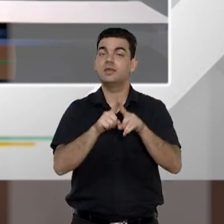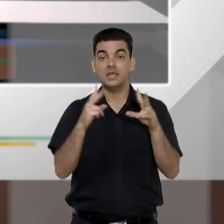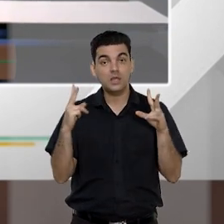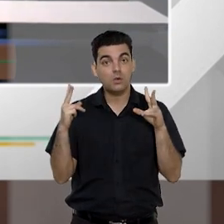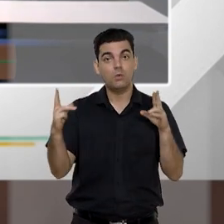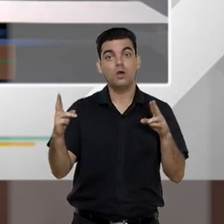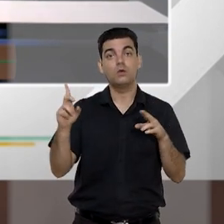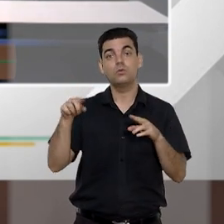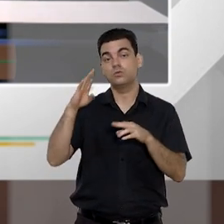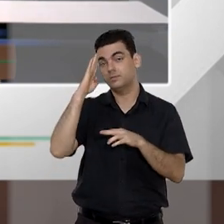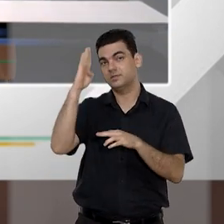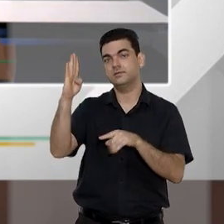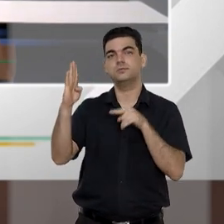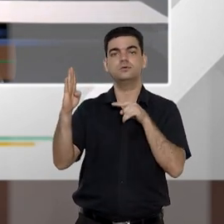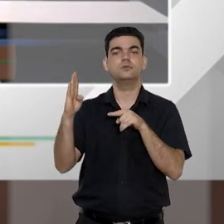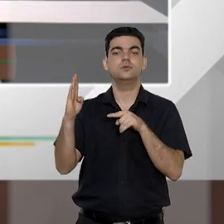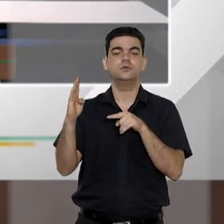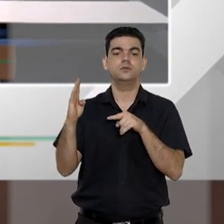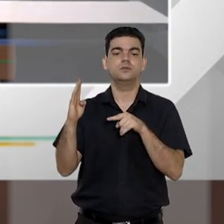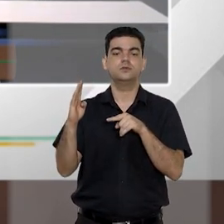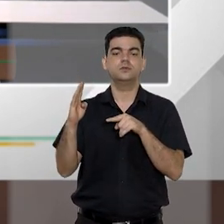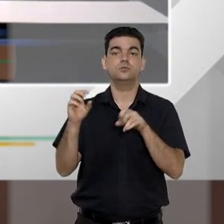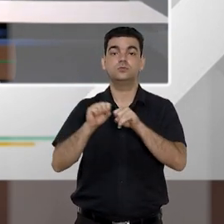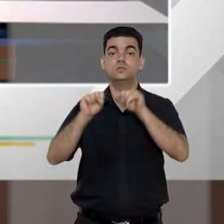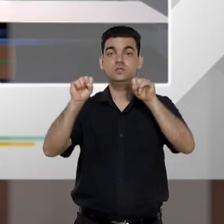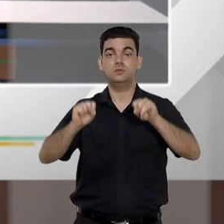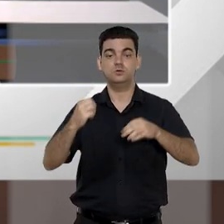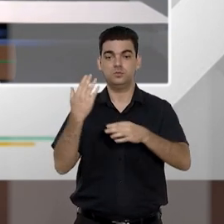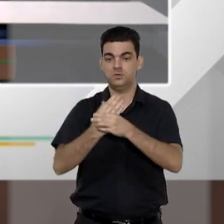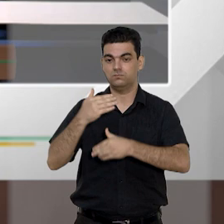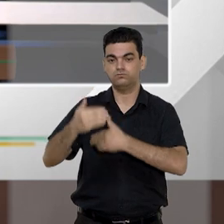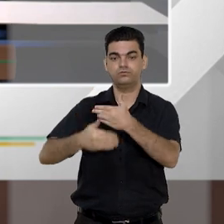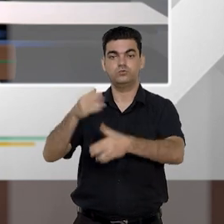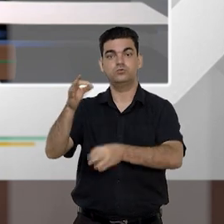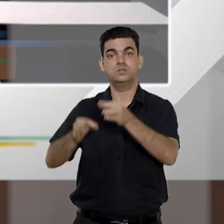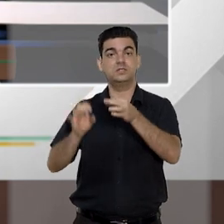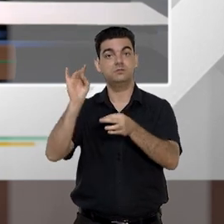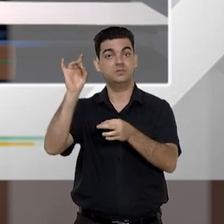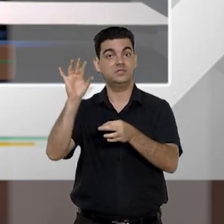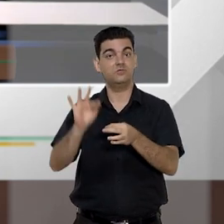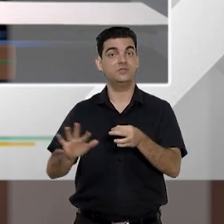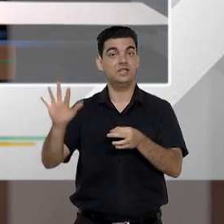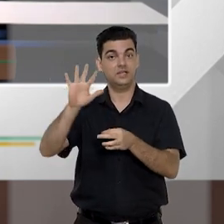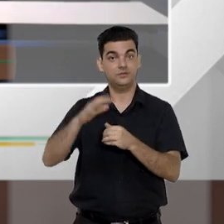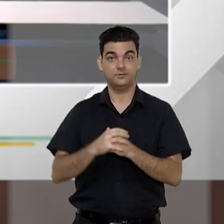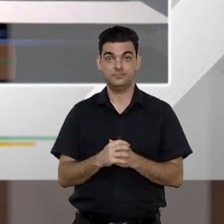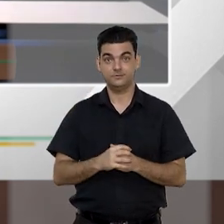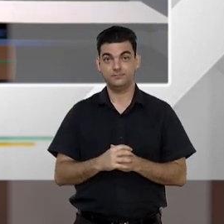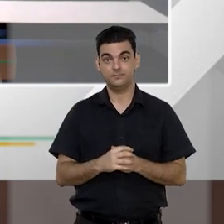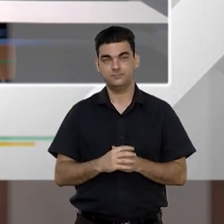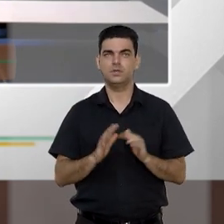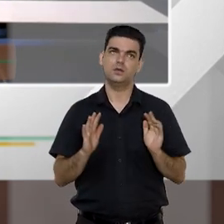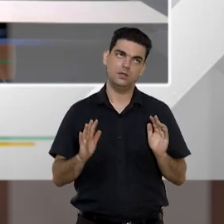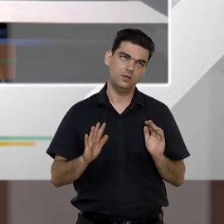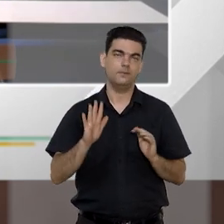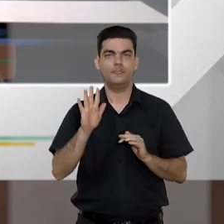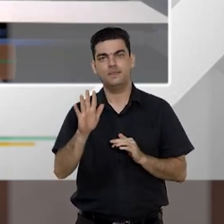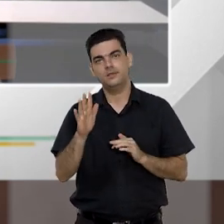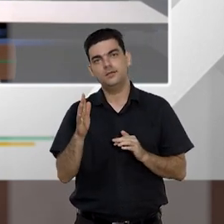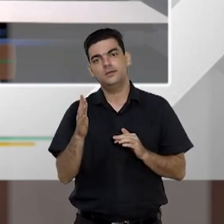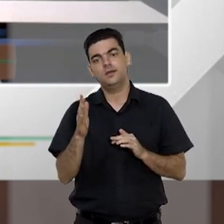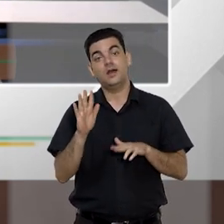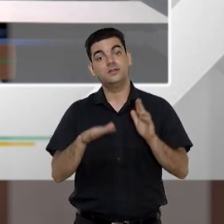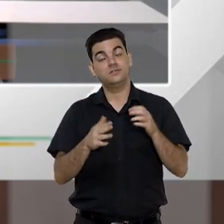que está em consonância com os princípios do sistema processual dos juizados especiais federais.